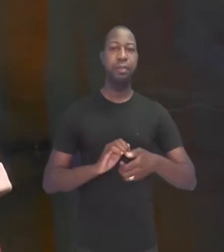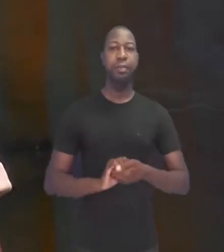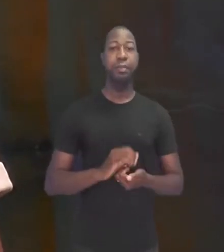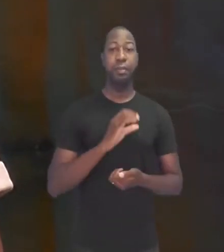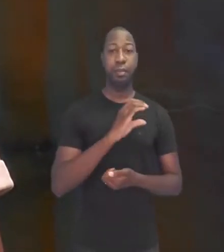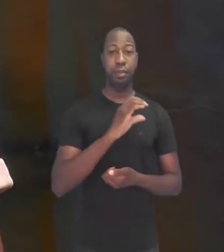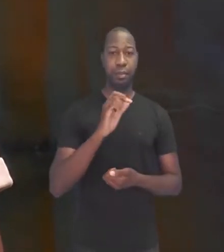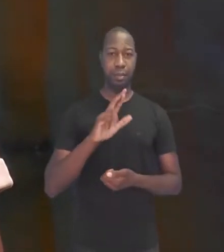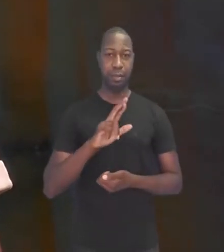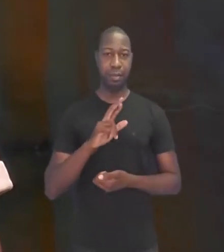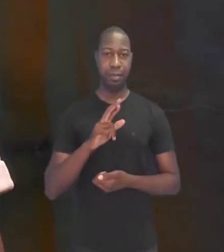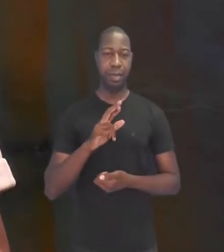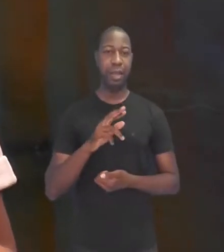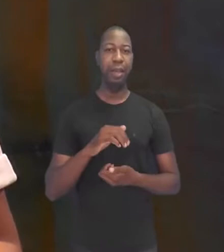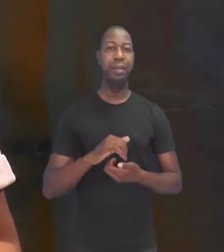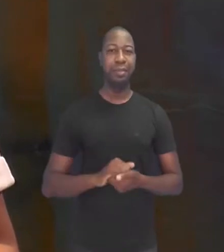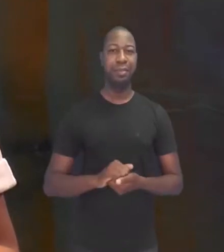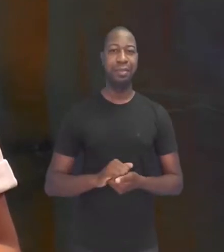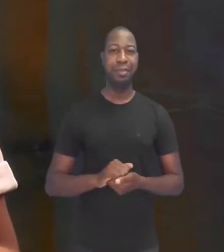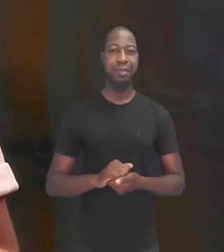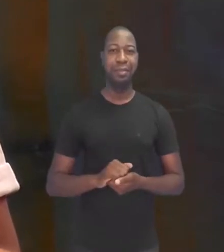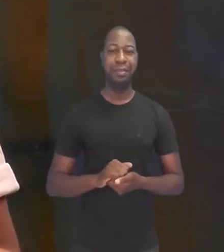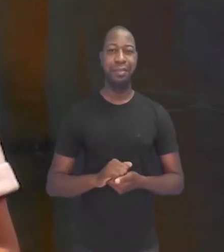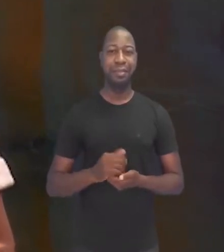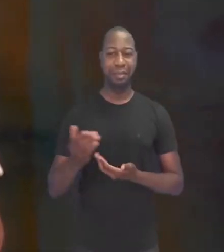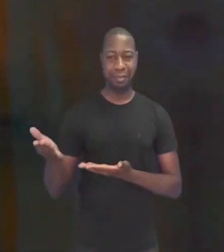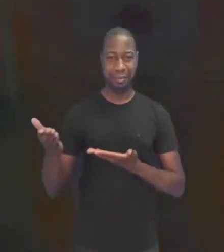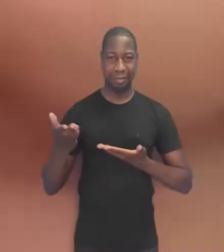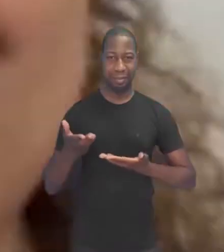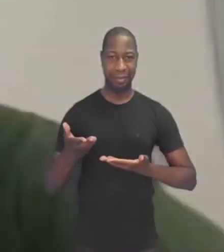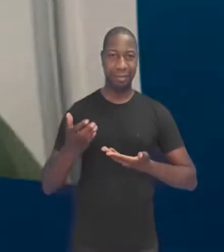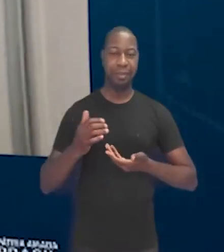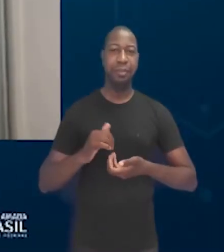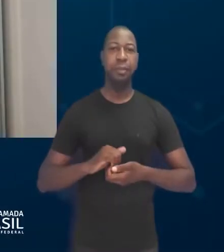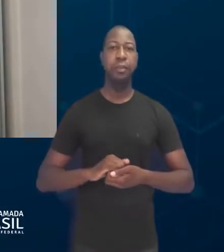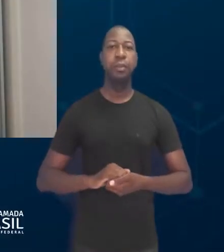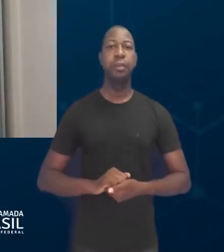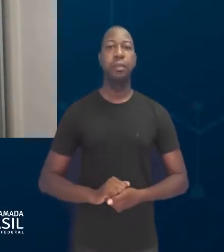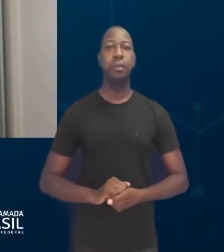CCR Nova Dutra, patrocinador master do evento.